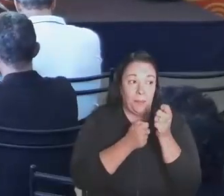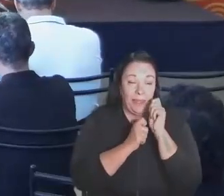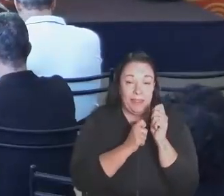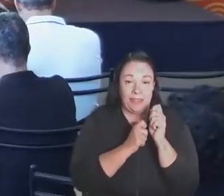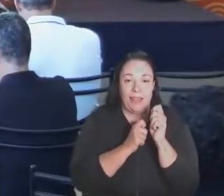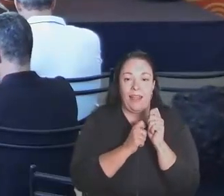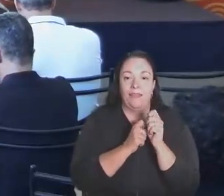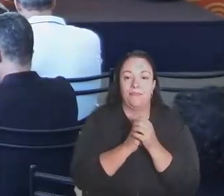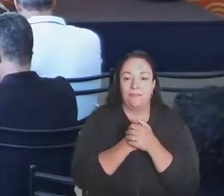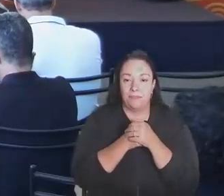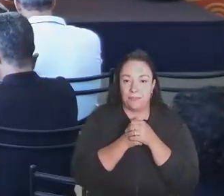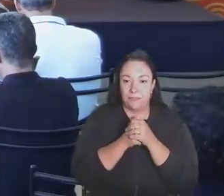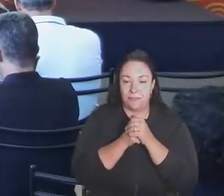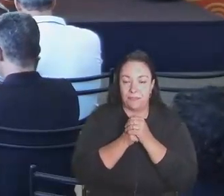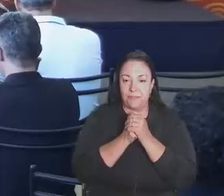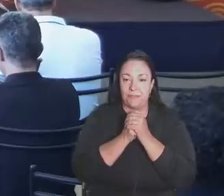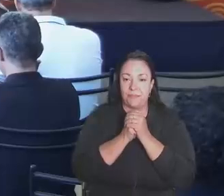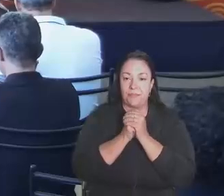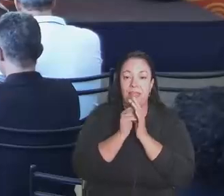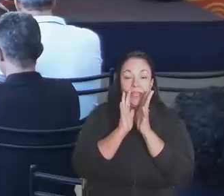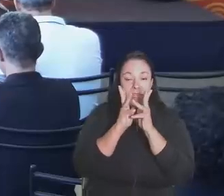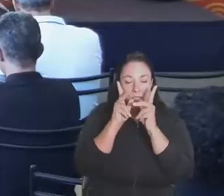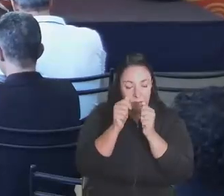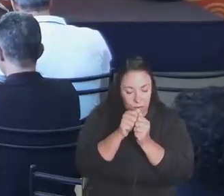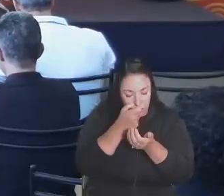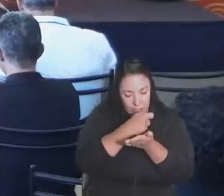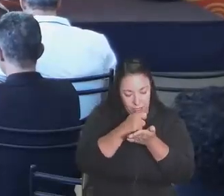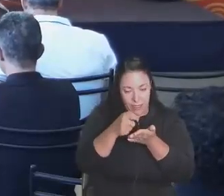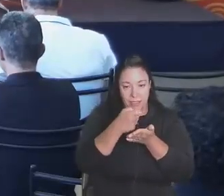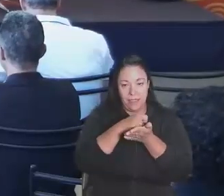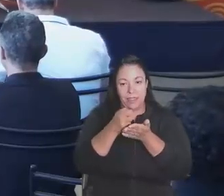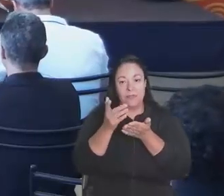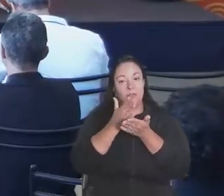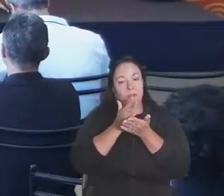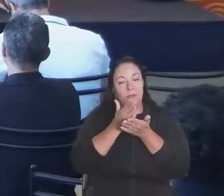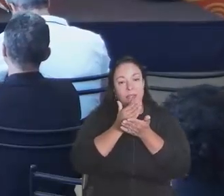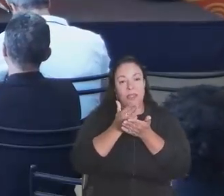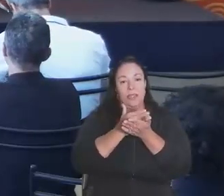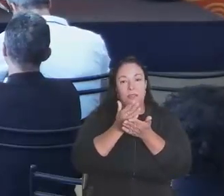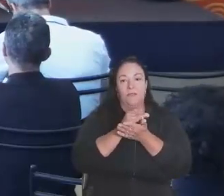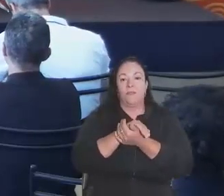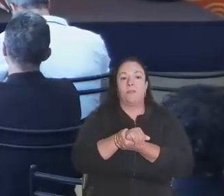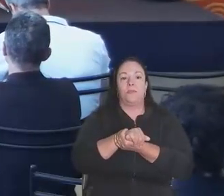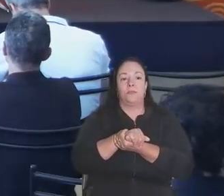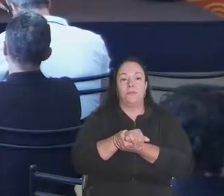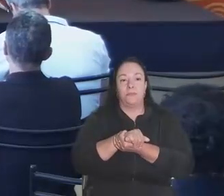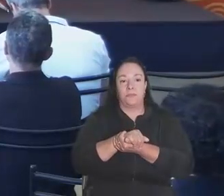Incrível. Isso tudo está descrito lá no livro. Não percam, não percam.